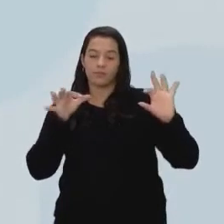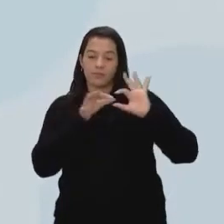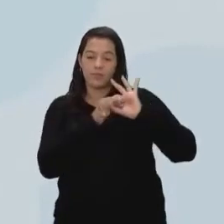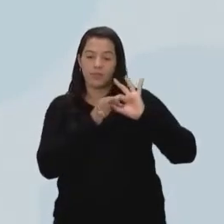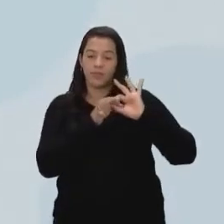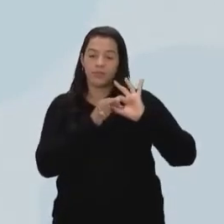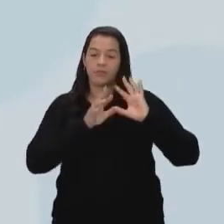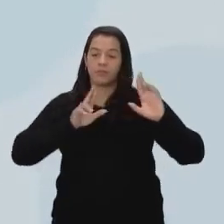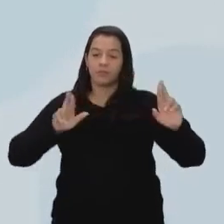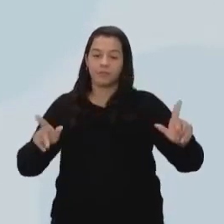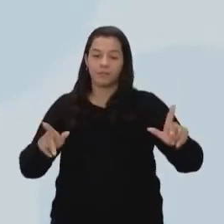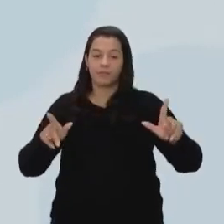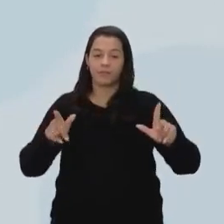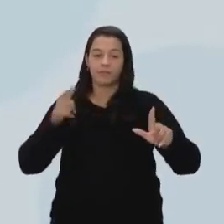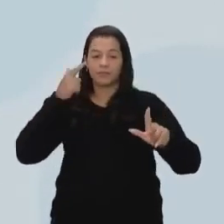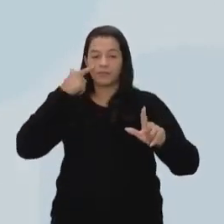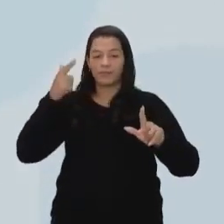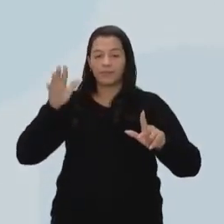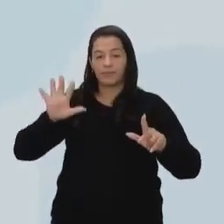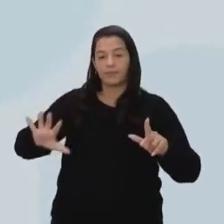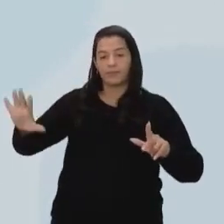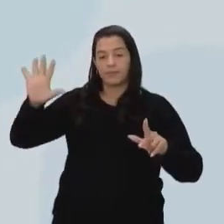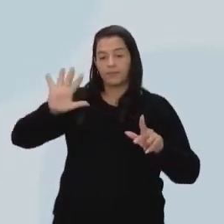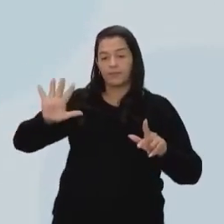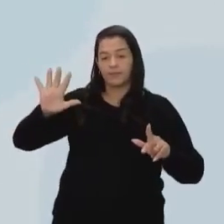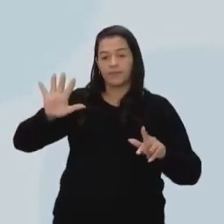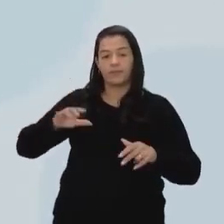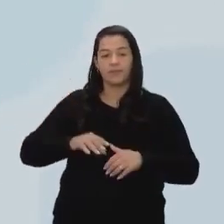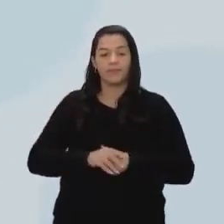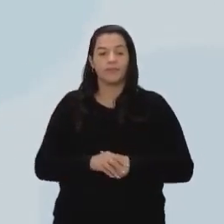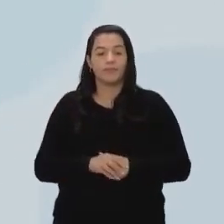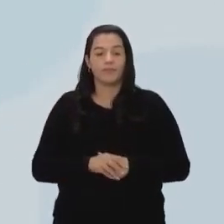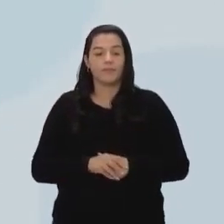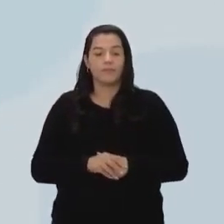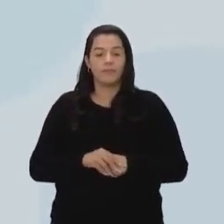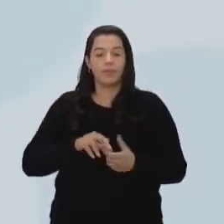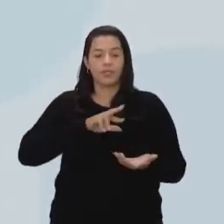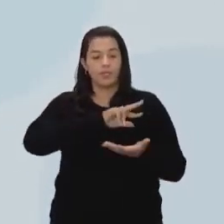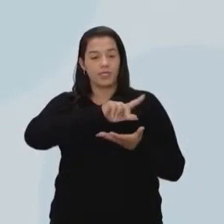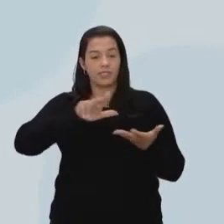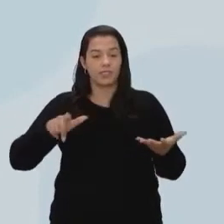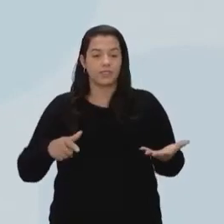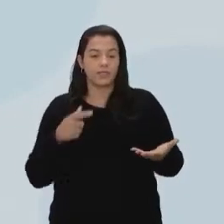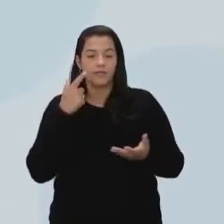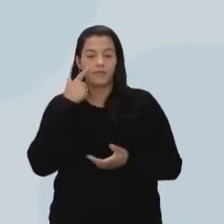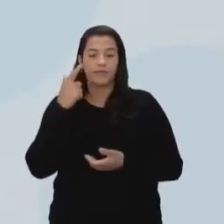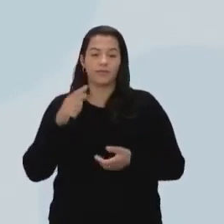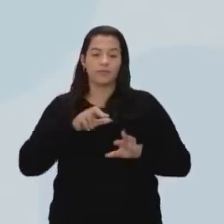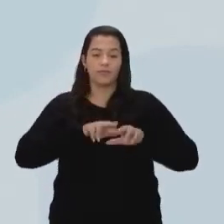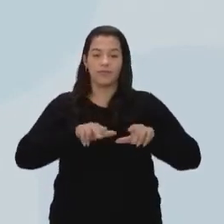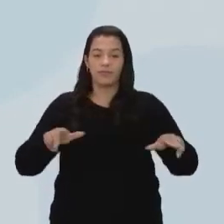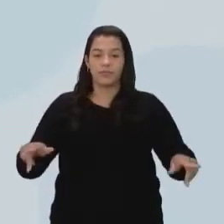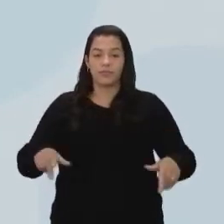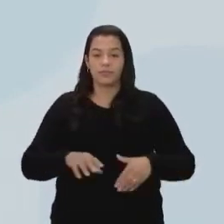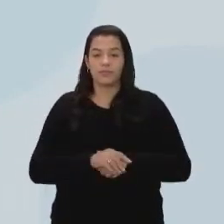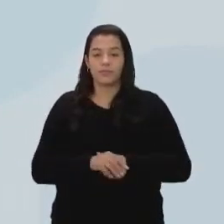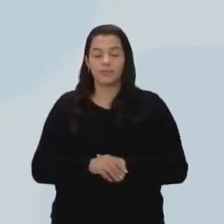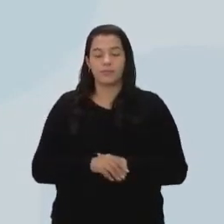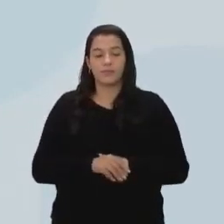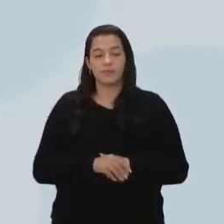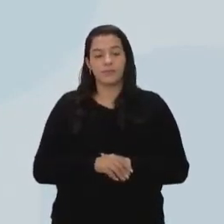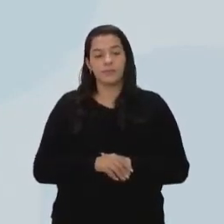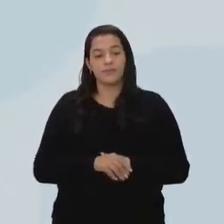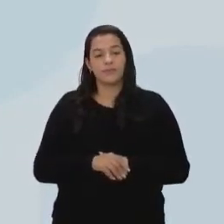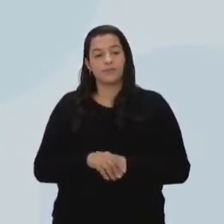aqui para essa interação aqui. Essa interação, o cálcio perdeu, doou os seus elétrons